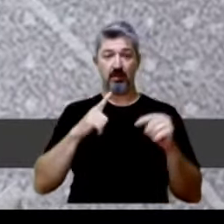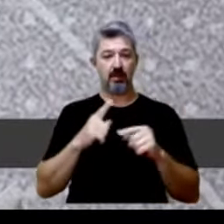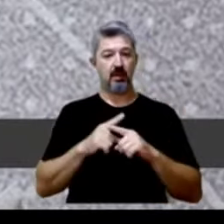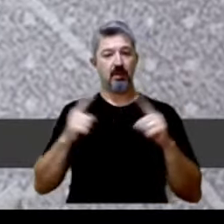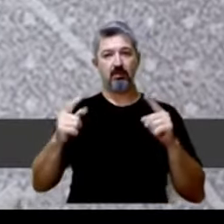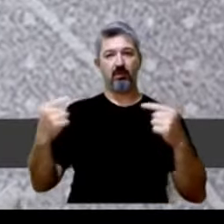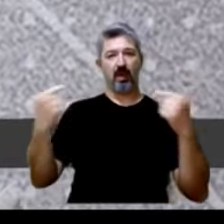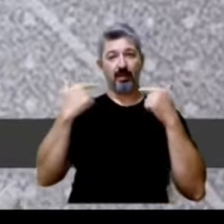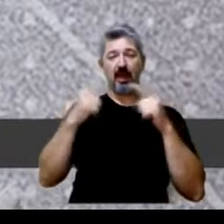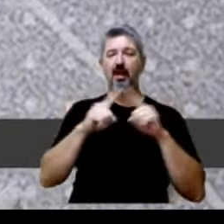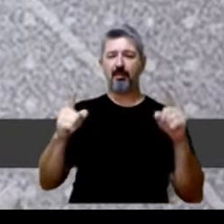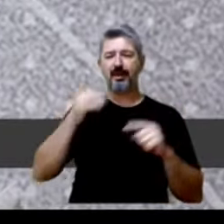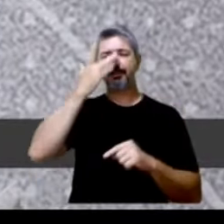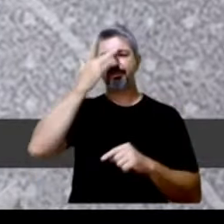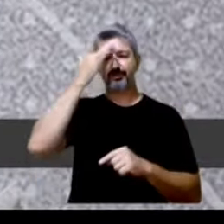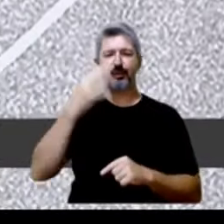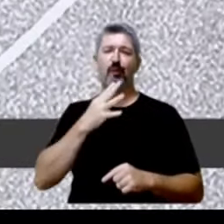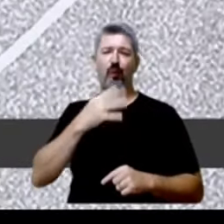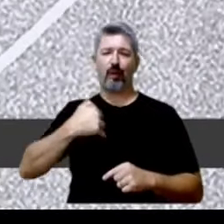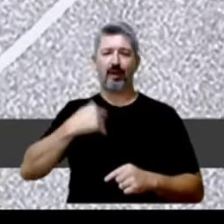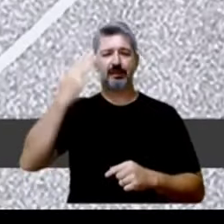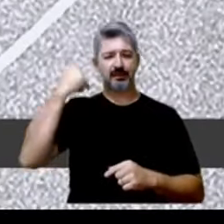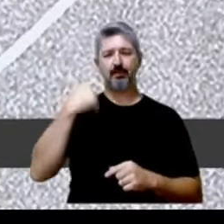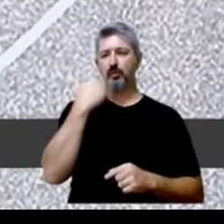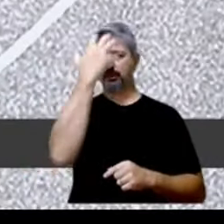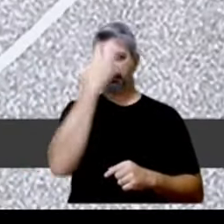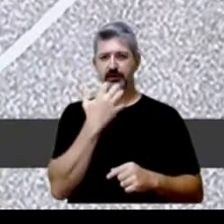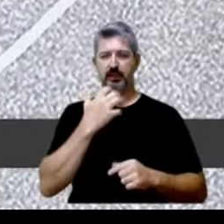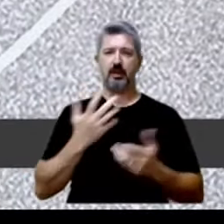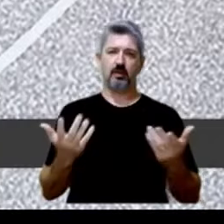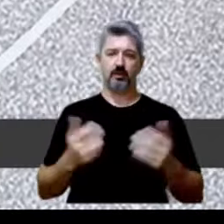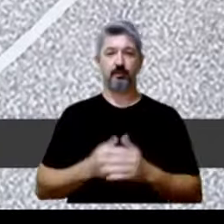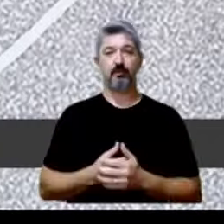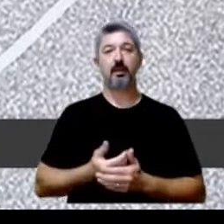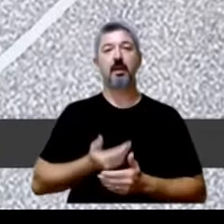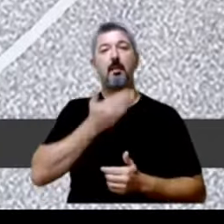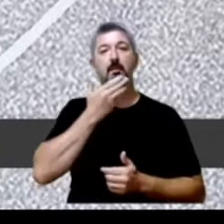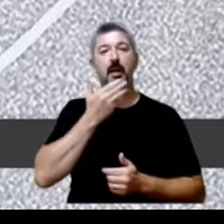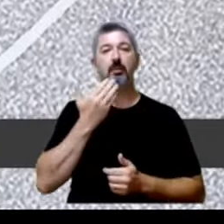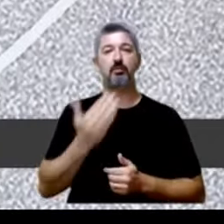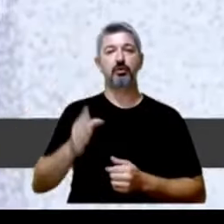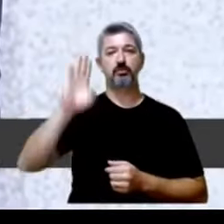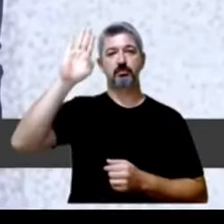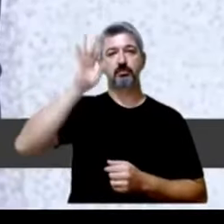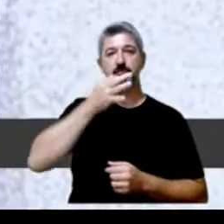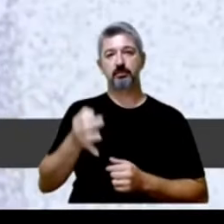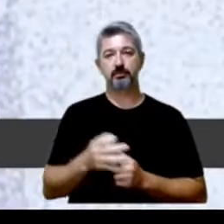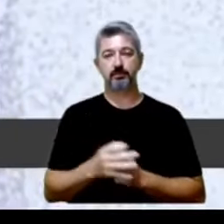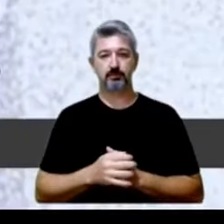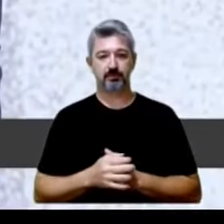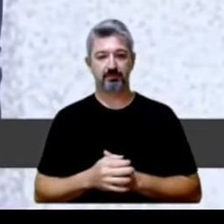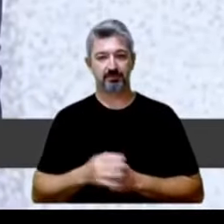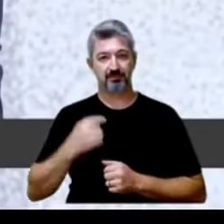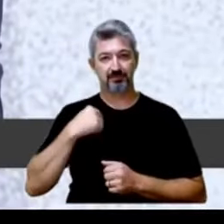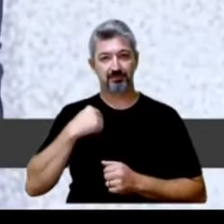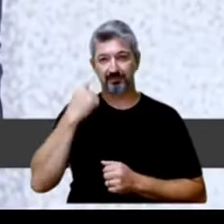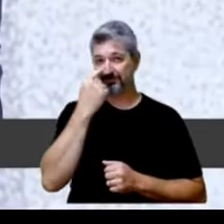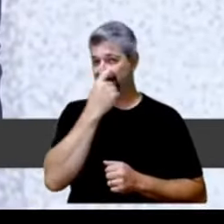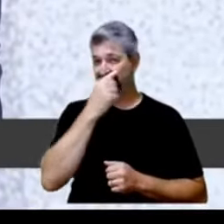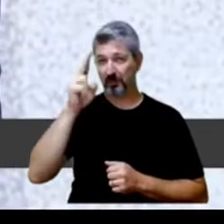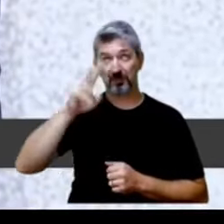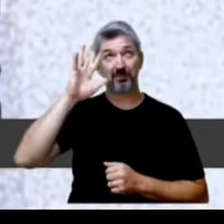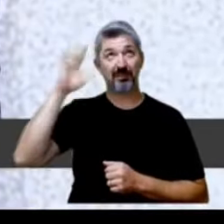meu trabalho e da minha seriedade. O Pergunta candidato ruim, Pablo resposta Marçal meia pediu a boca também. palavra. Vai lá. Nunca imaginei em toda a minha vida ter que